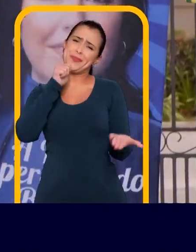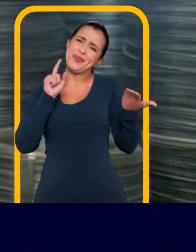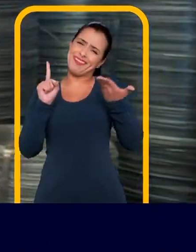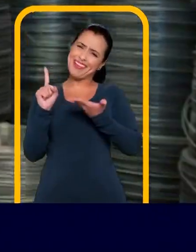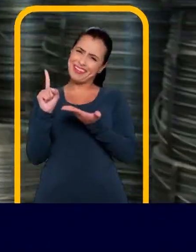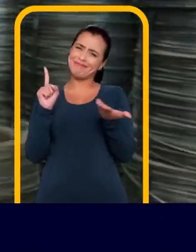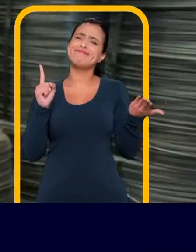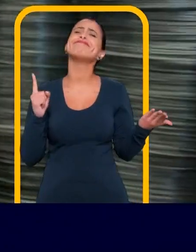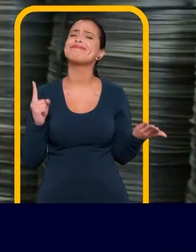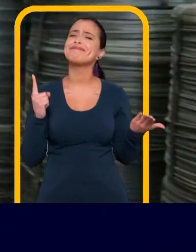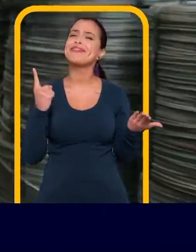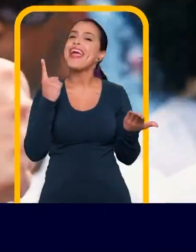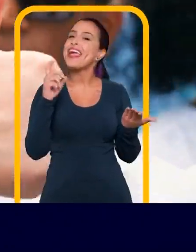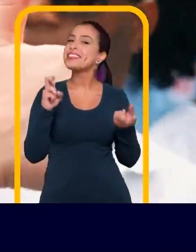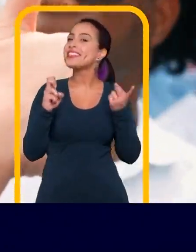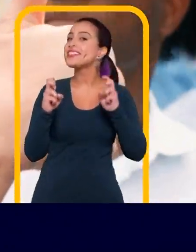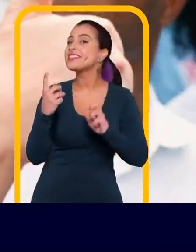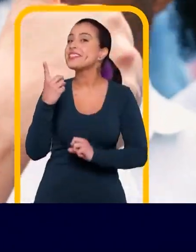mulher. Vote na mulher.